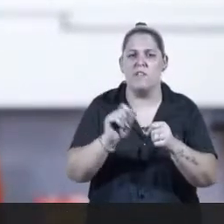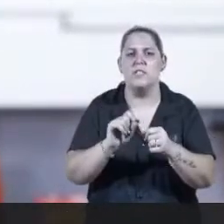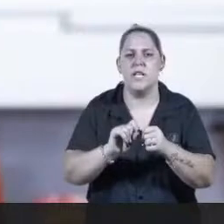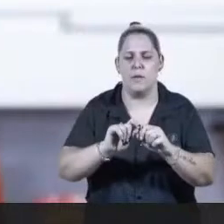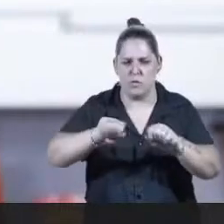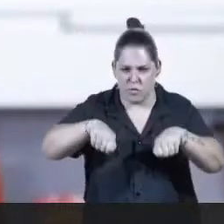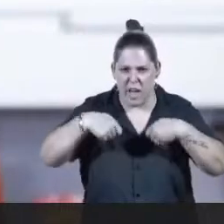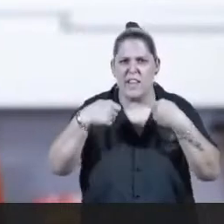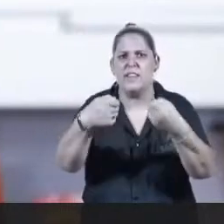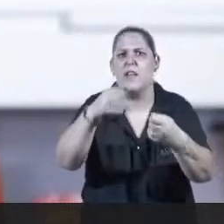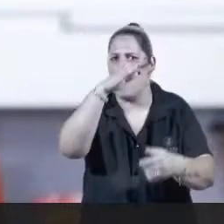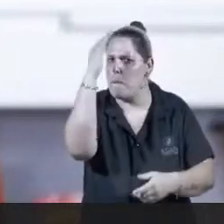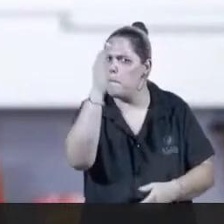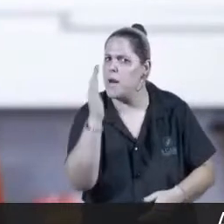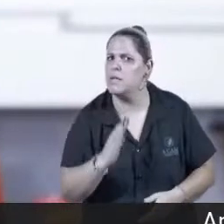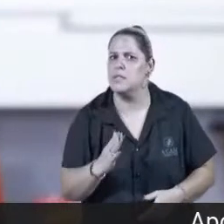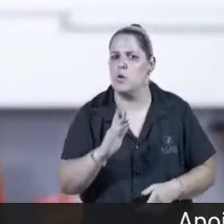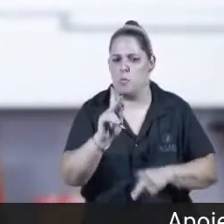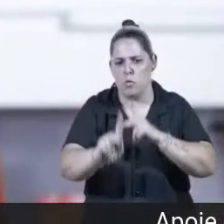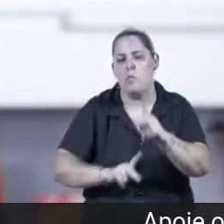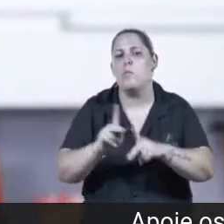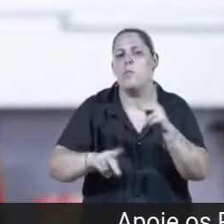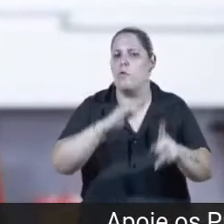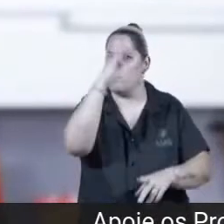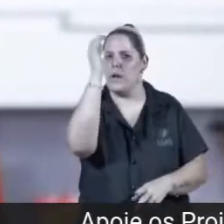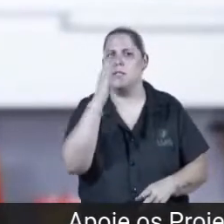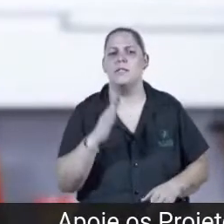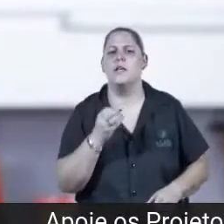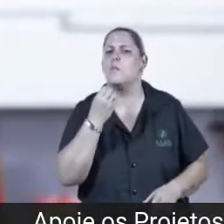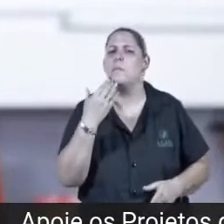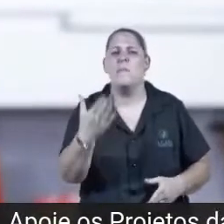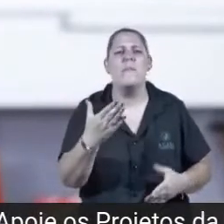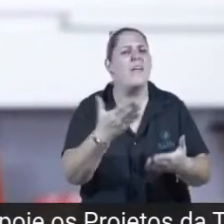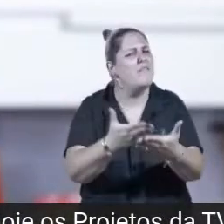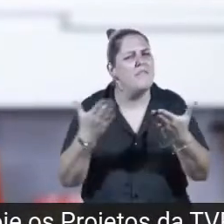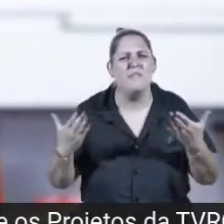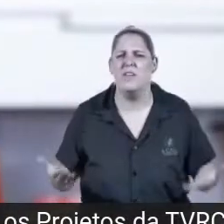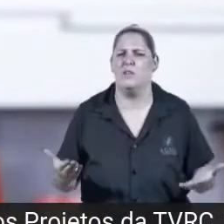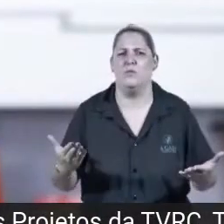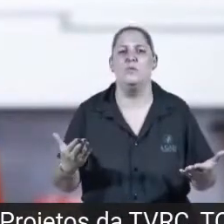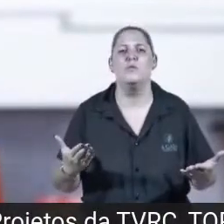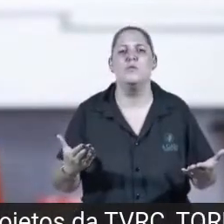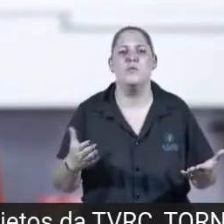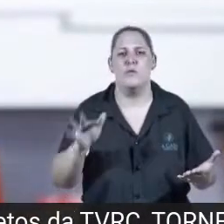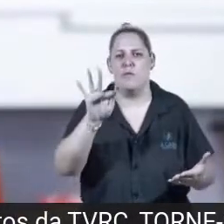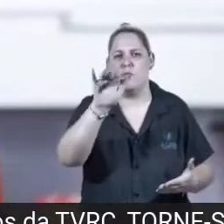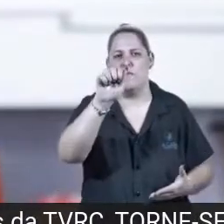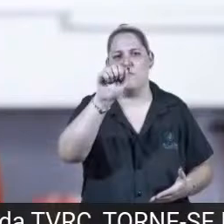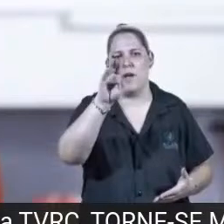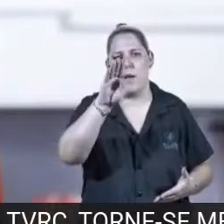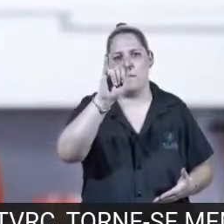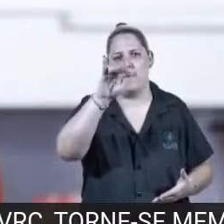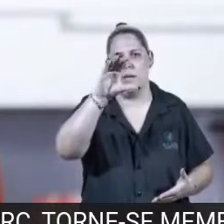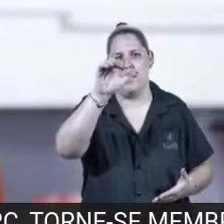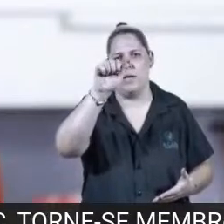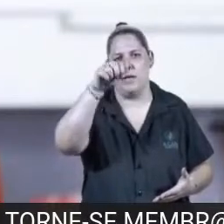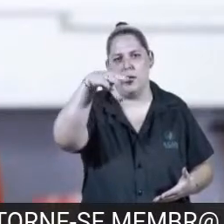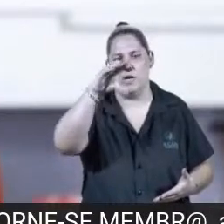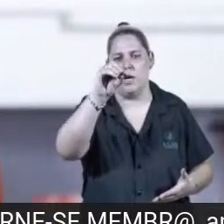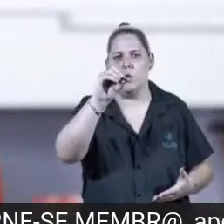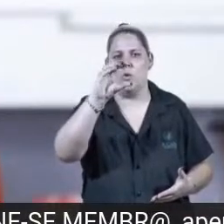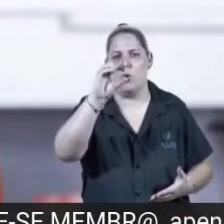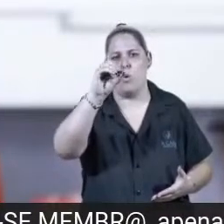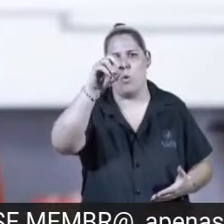Brasil ao povo brasileiro. Seja muito, muito bem-vindo, querido senador Fabiano Contarato. Esse partido te